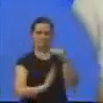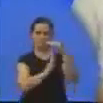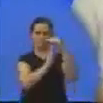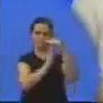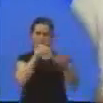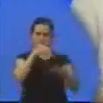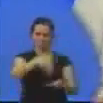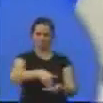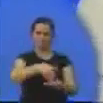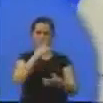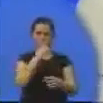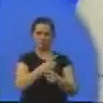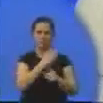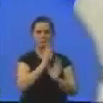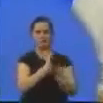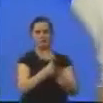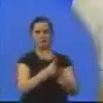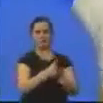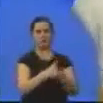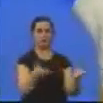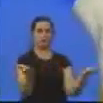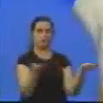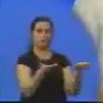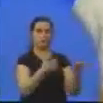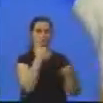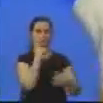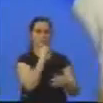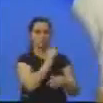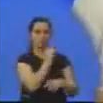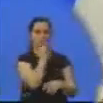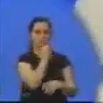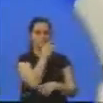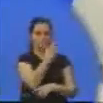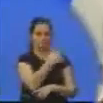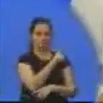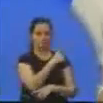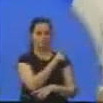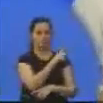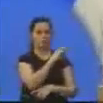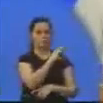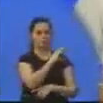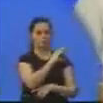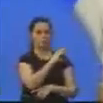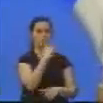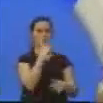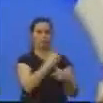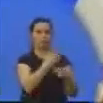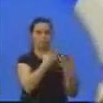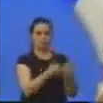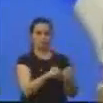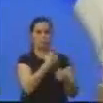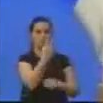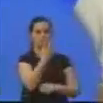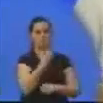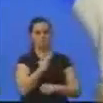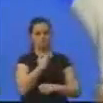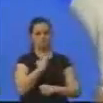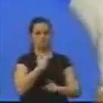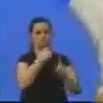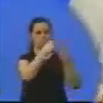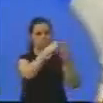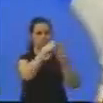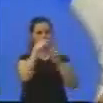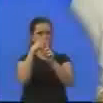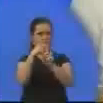de mínimo. Vamos a um outro exemplo. Exemplo C. Eu quero determinar dois números